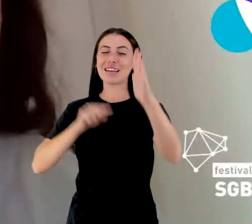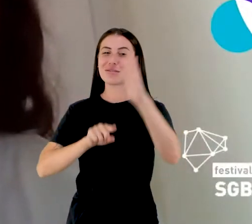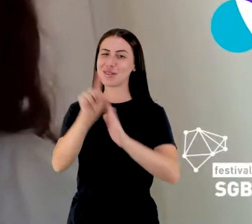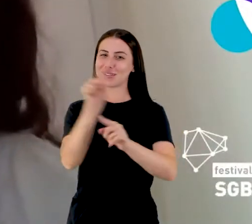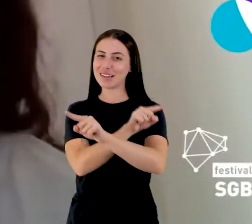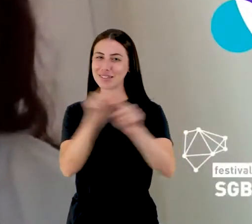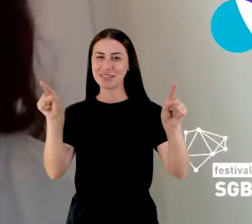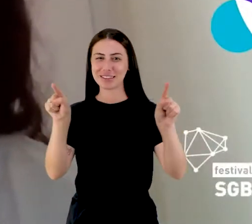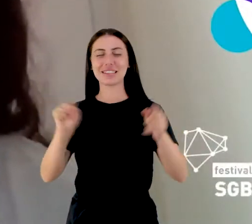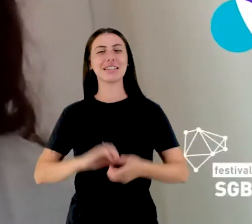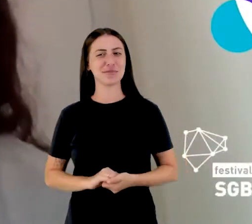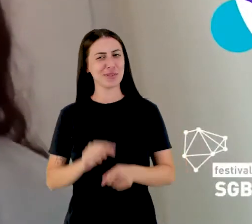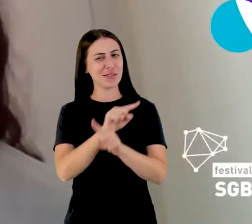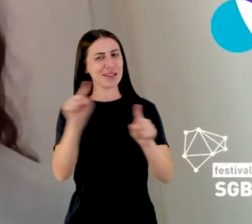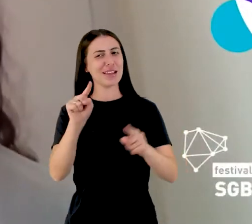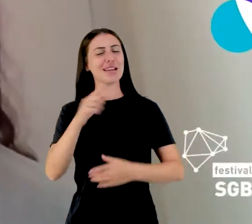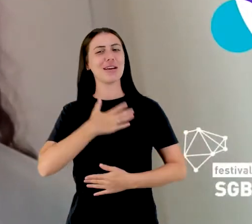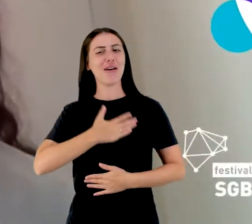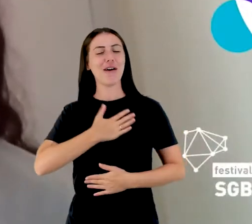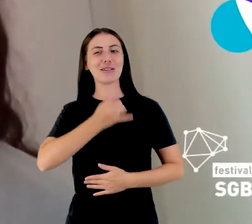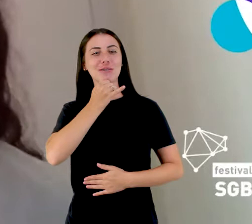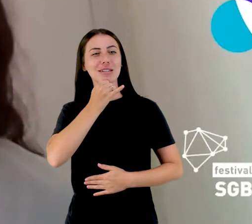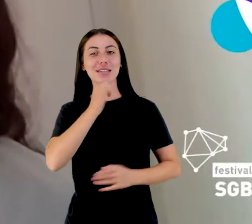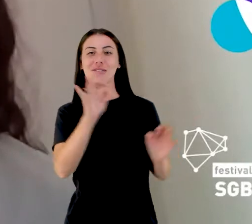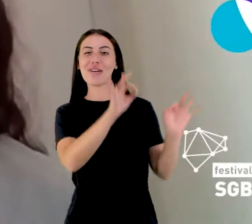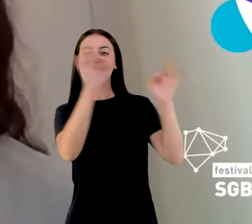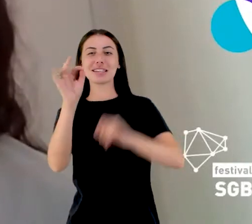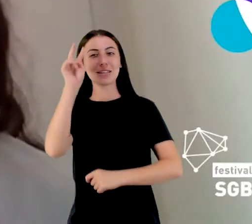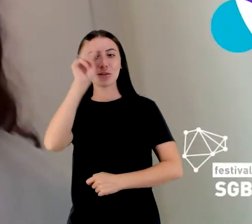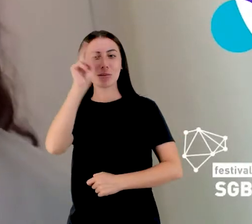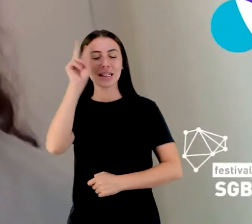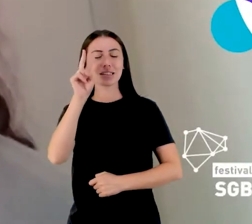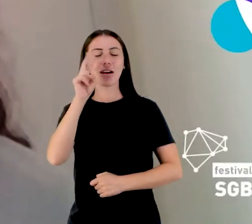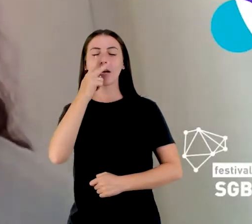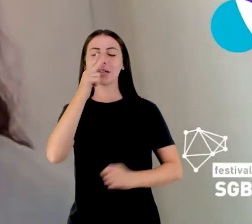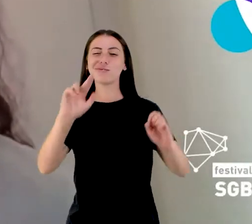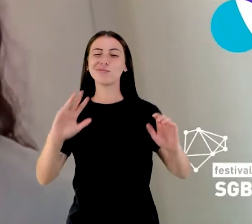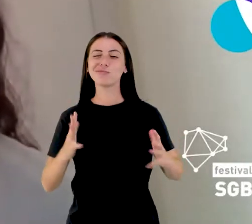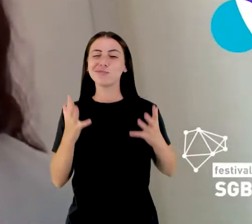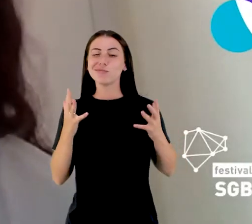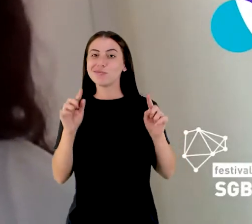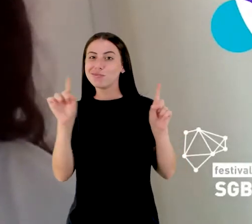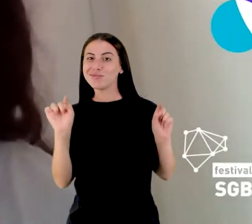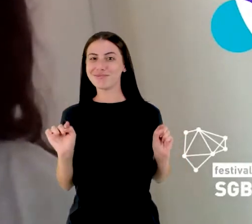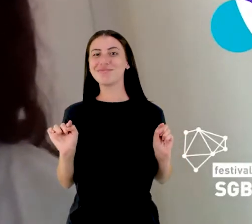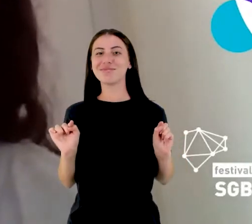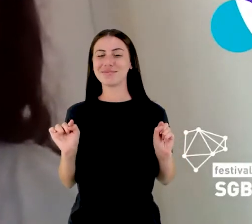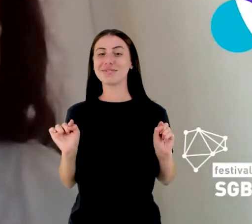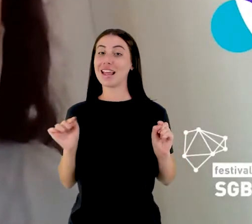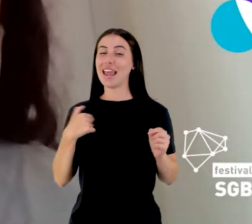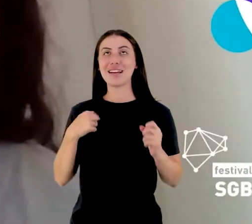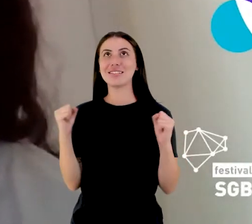pergunta para vocês. Quem é que gosta de se inspirar pelas histórias? Eu amo. E aí,